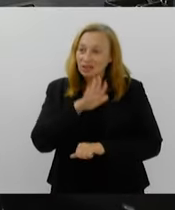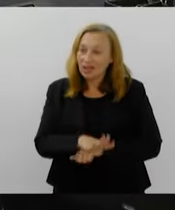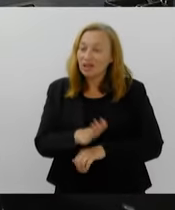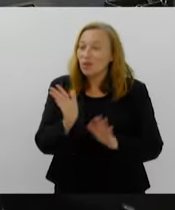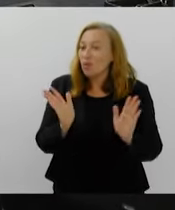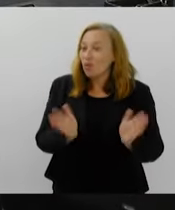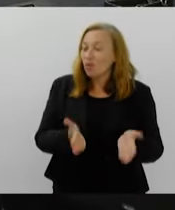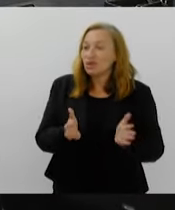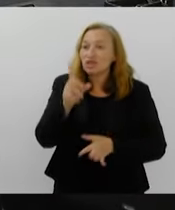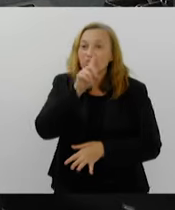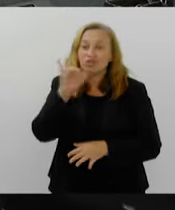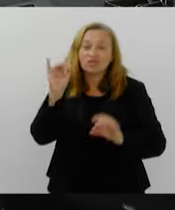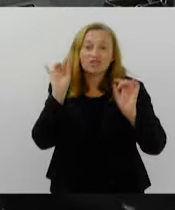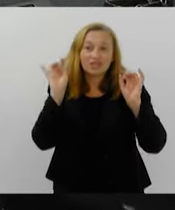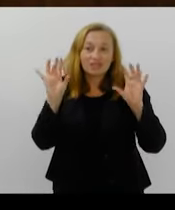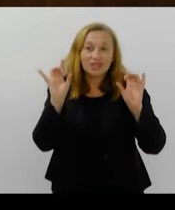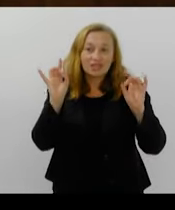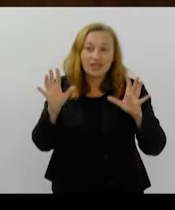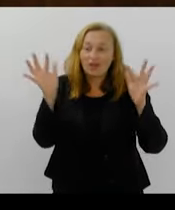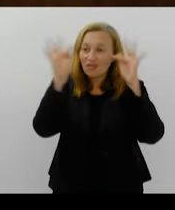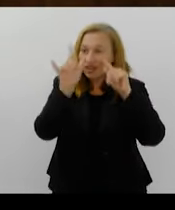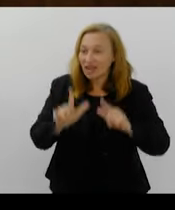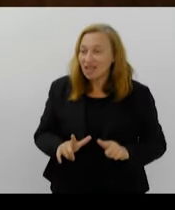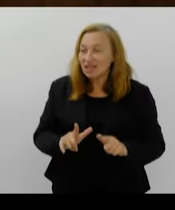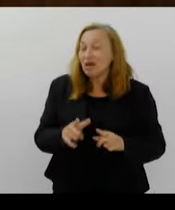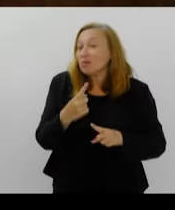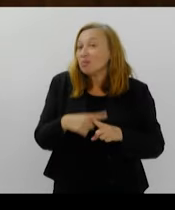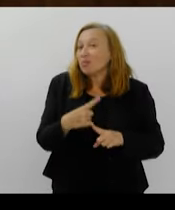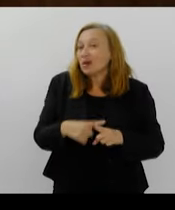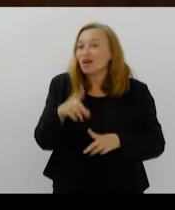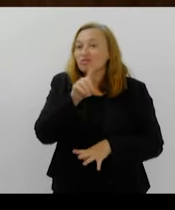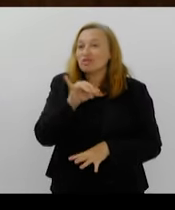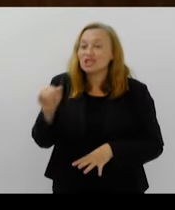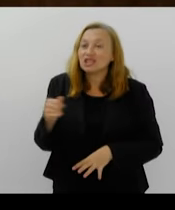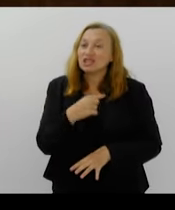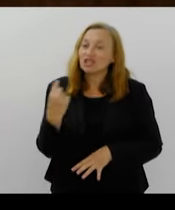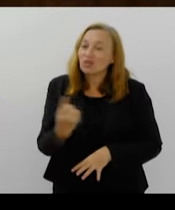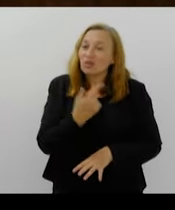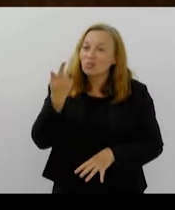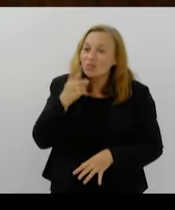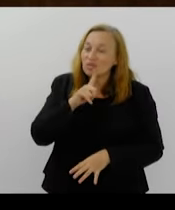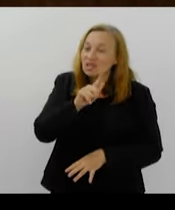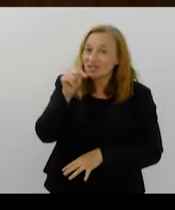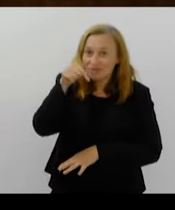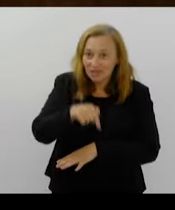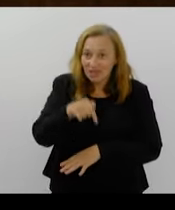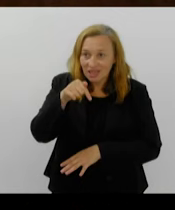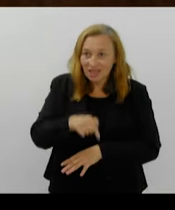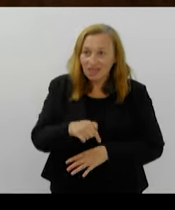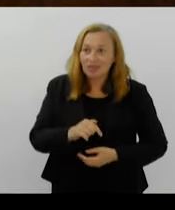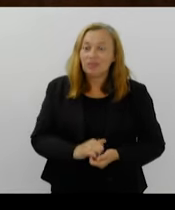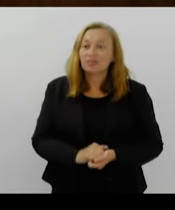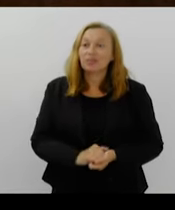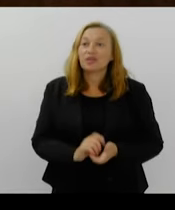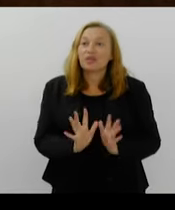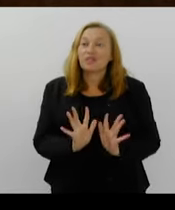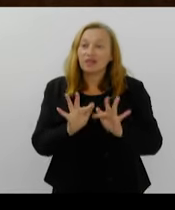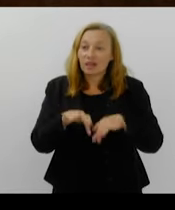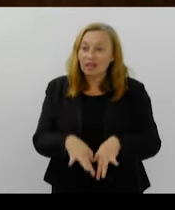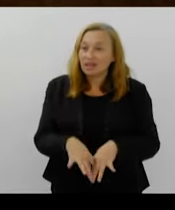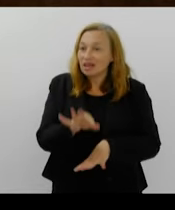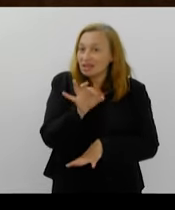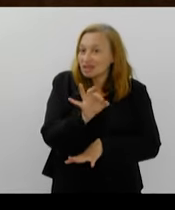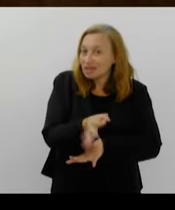hoje é um dia especialmente feliz porque é um dia que nós conseguimos aqui e encerrar